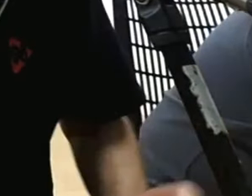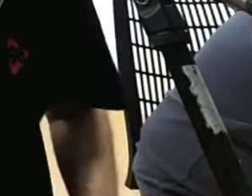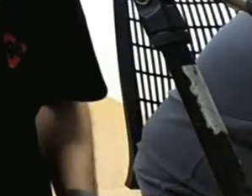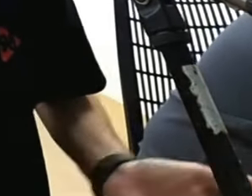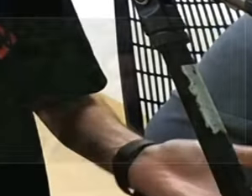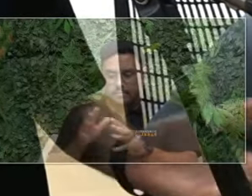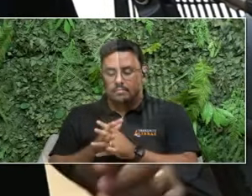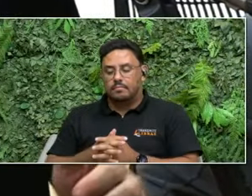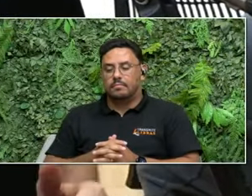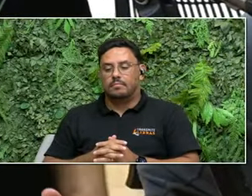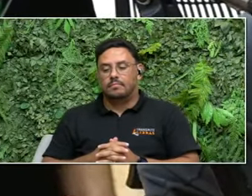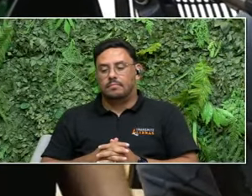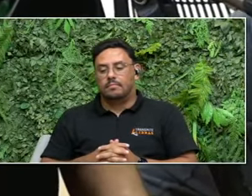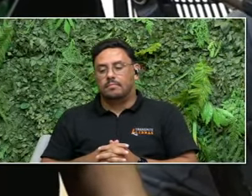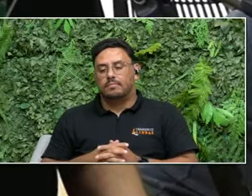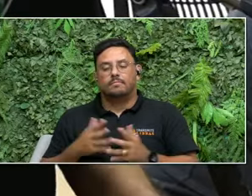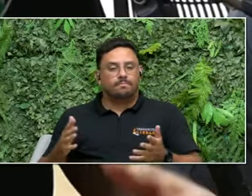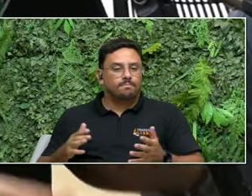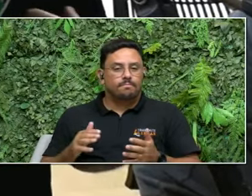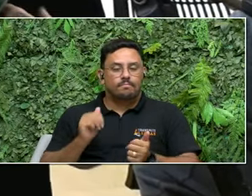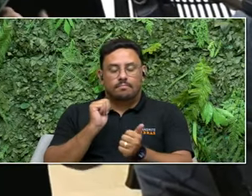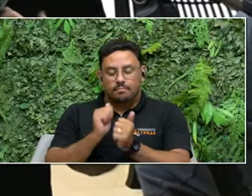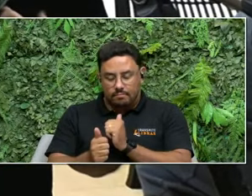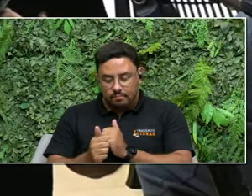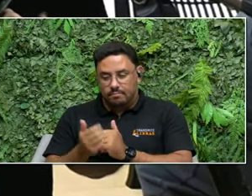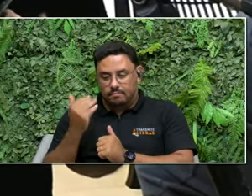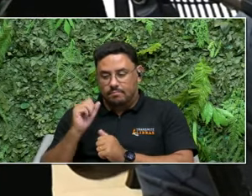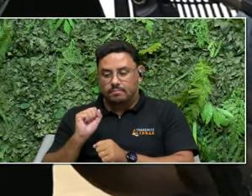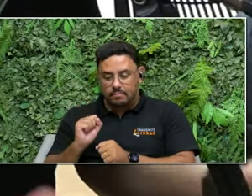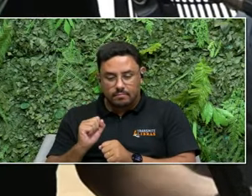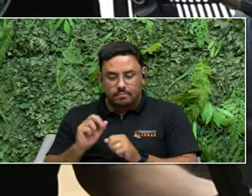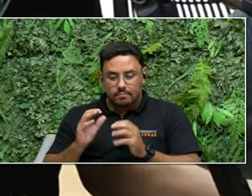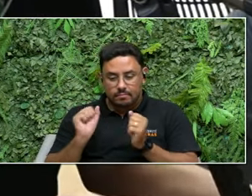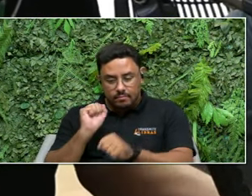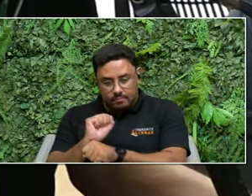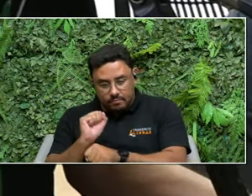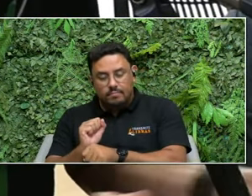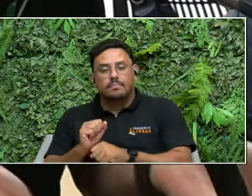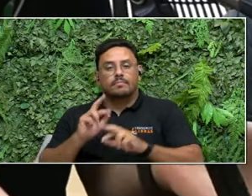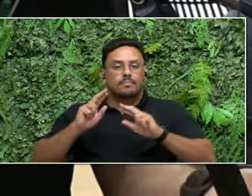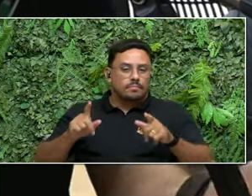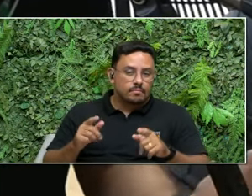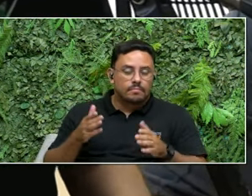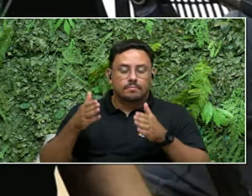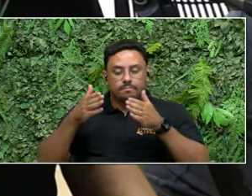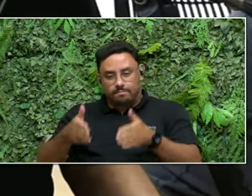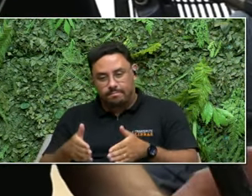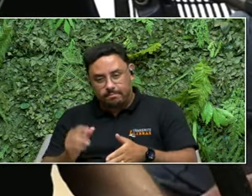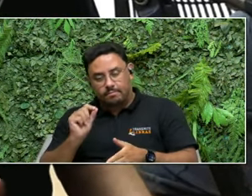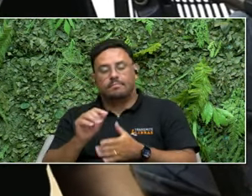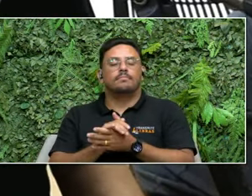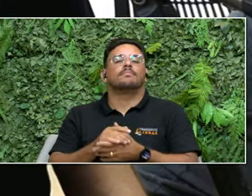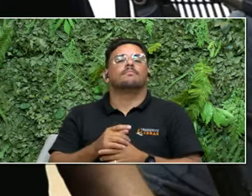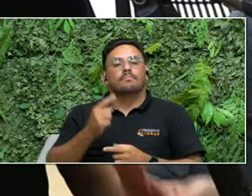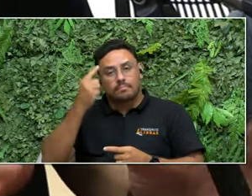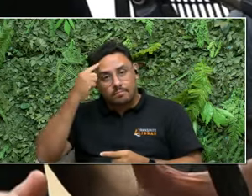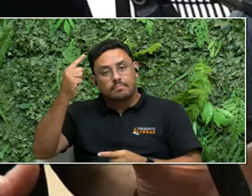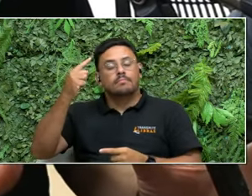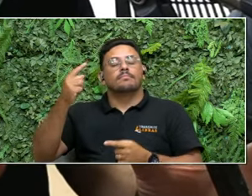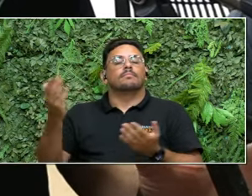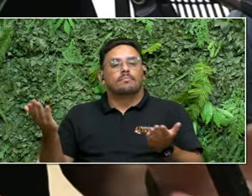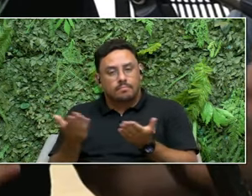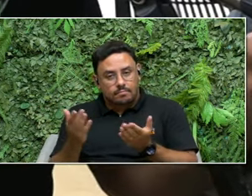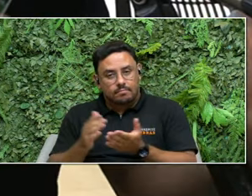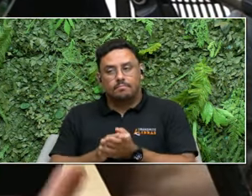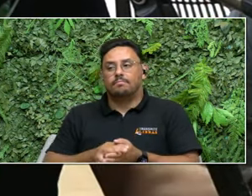no rul e no Paulinho era esse o futebol do Felipão alguém vai esperar algo diferente todo mundo sabia que quando veio o Felipão era essa a ideia de jogo dele